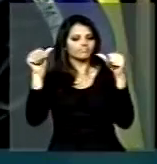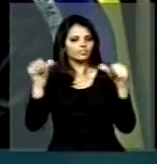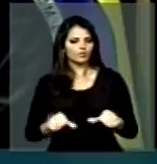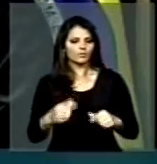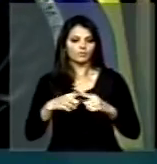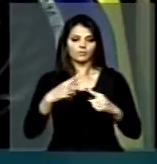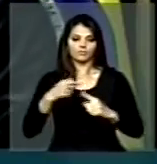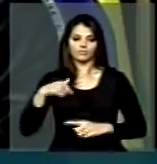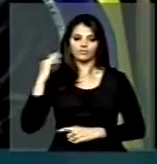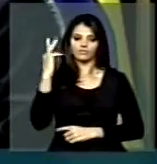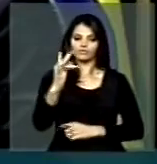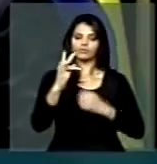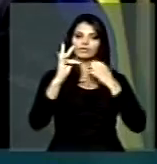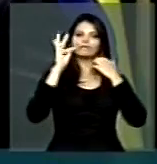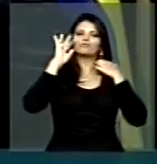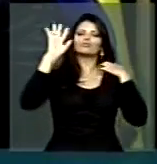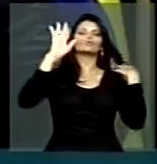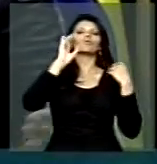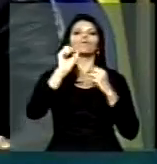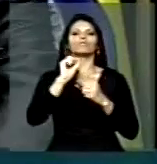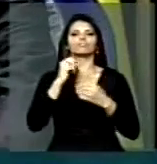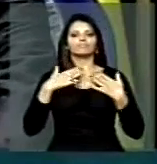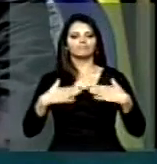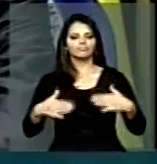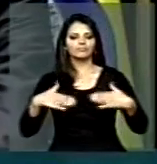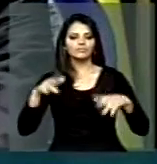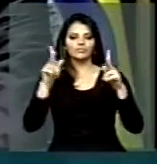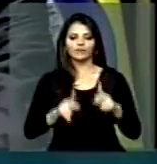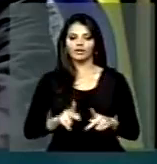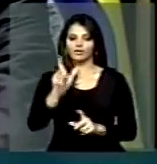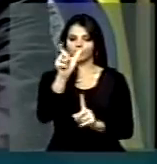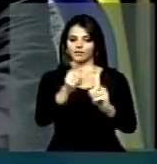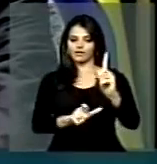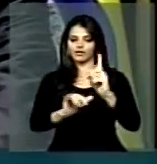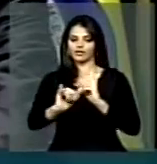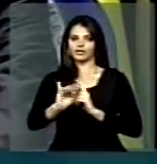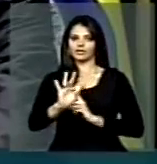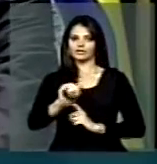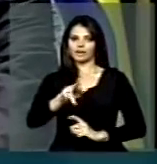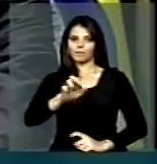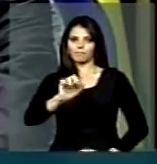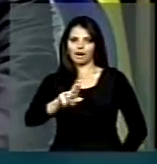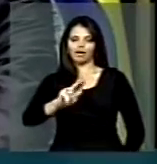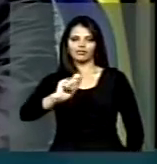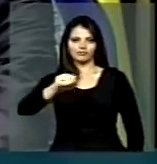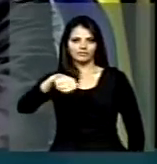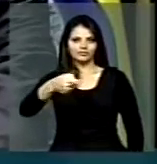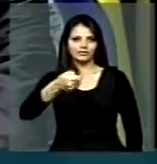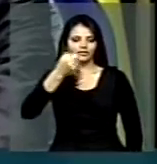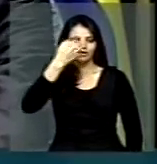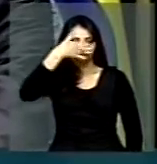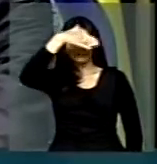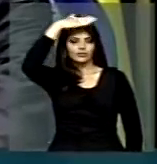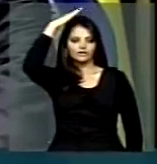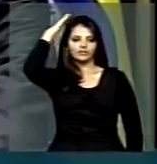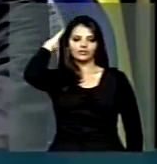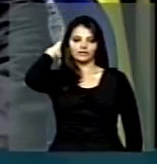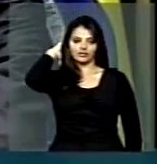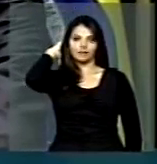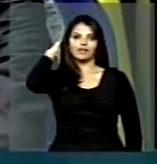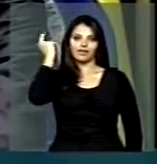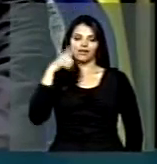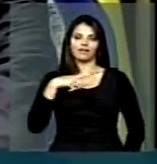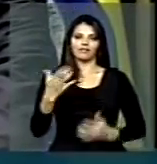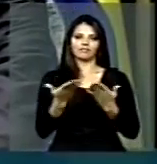sonhada estabilização. Com o mineiro Itamar Franco, a quem homenageio hoje e reverencio a sua memória, viramos